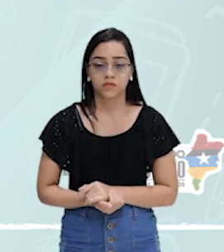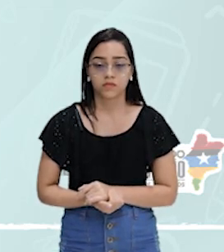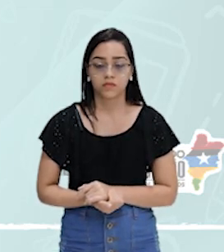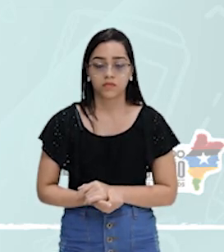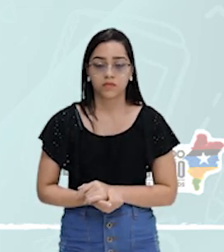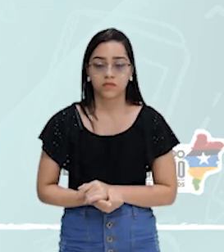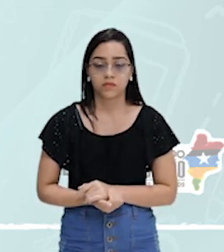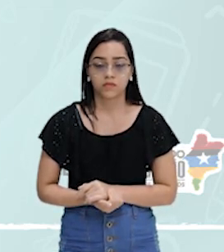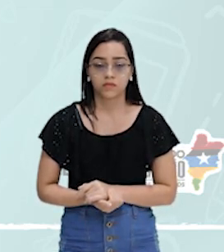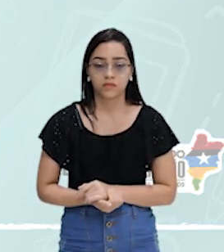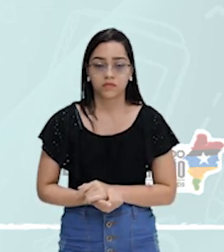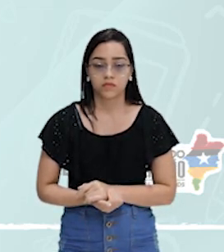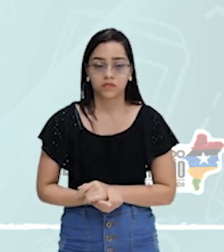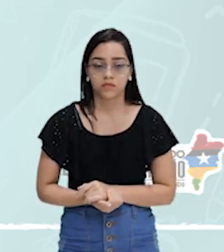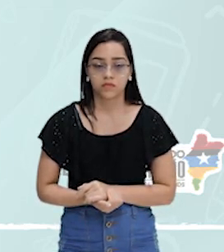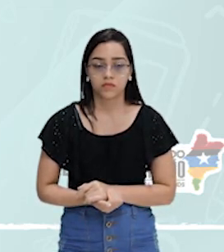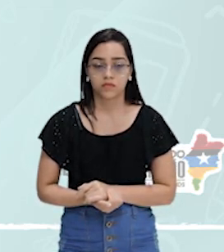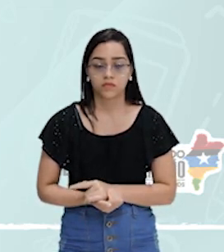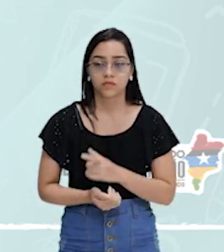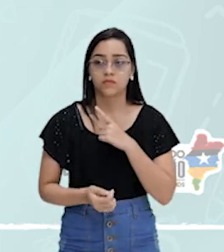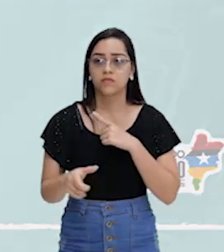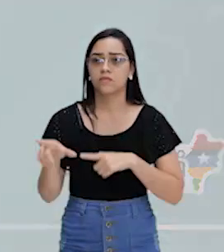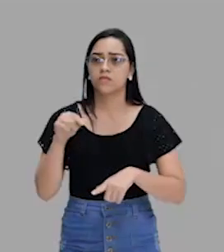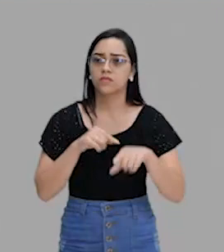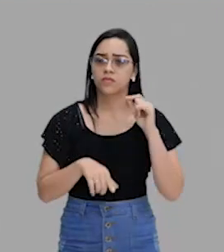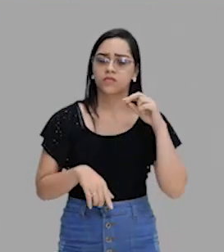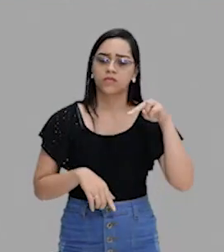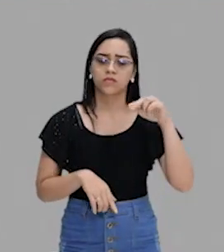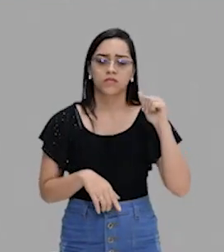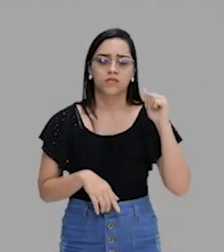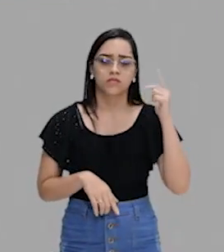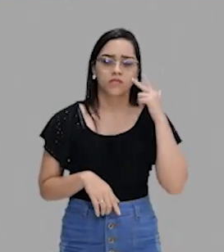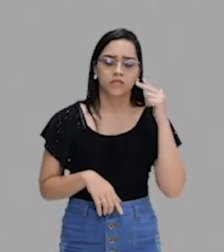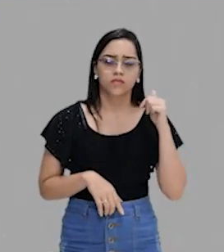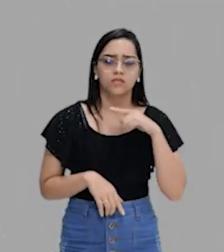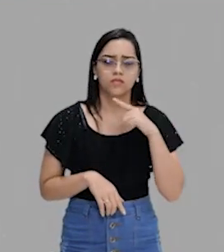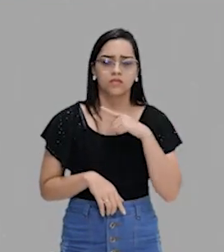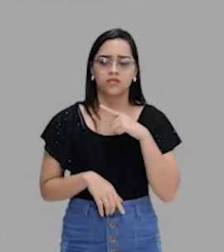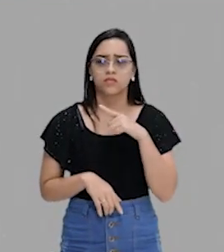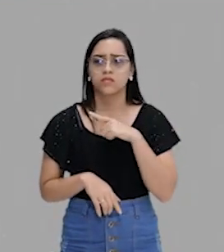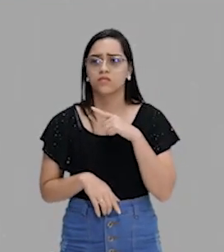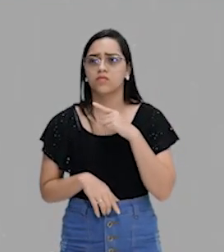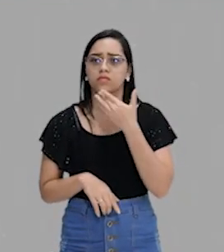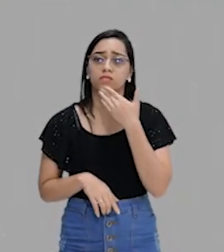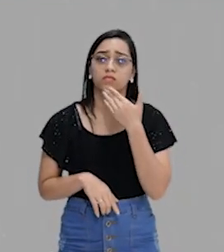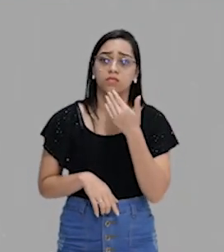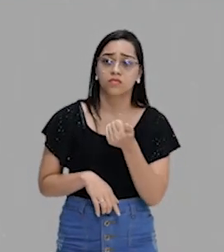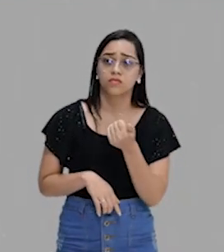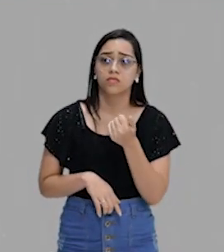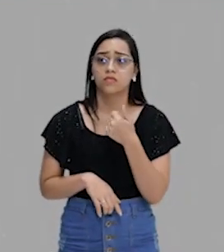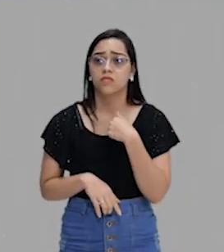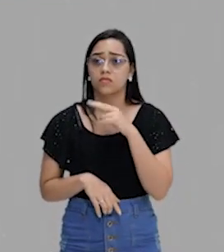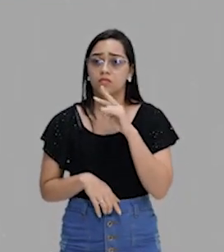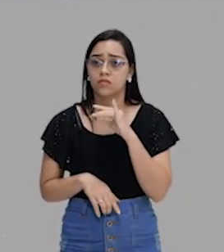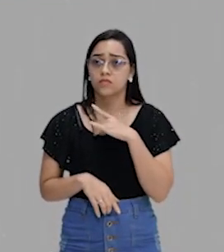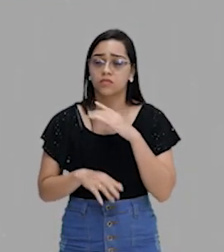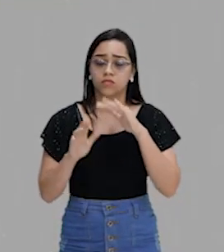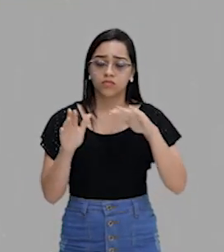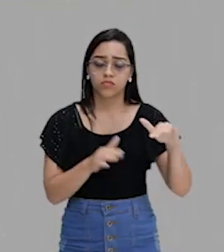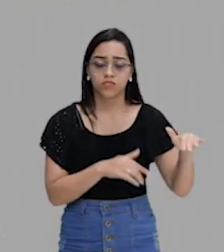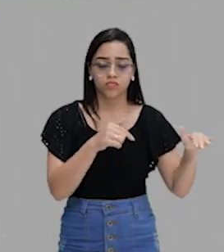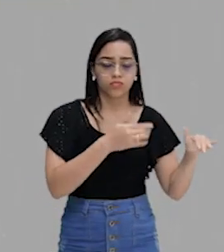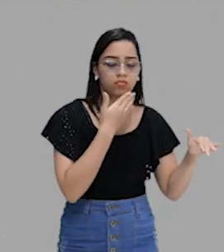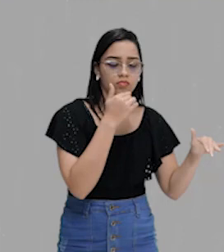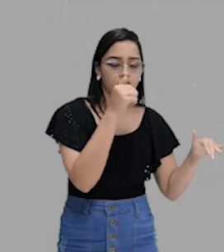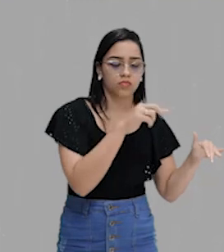indivíduos mais adaptados sobrevivem, né? Seleção natural, você já ouviu falar nisso, né? Raça pura, os melhores, vamos colocar para